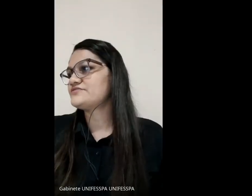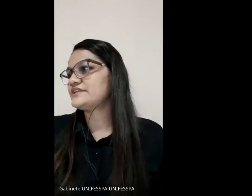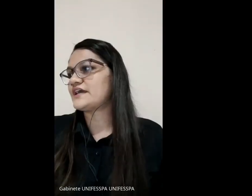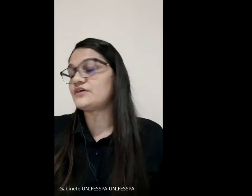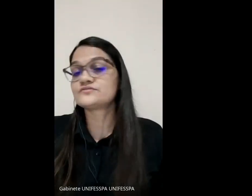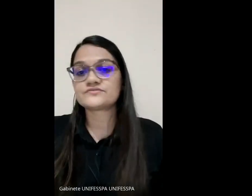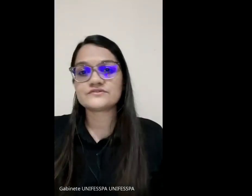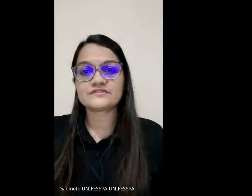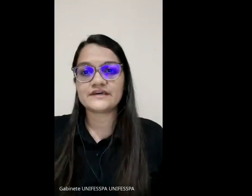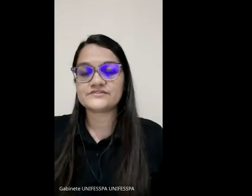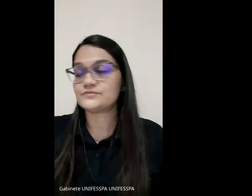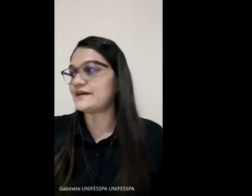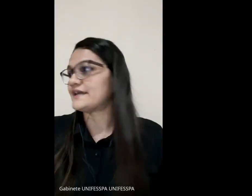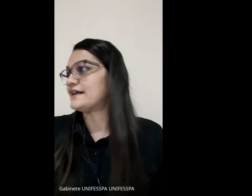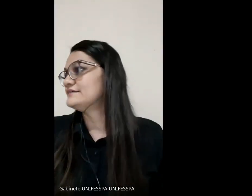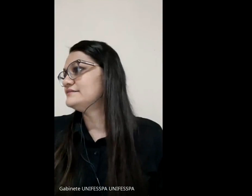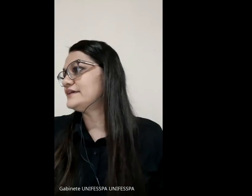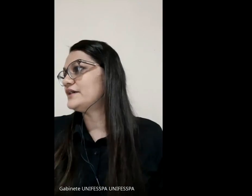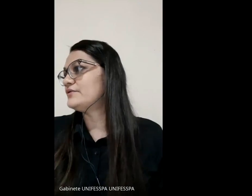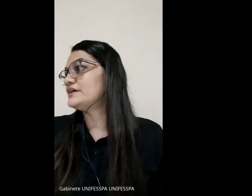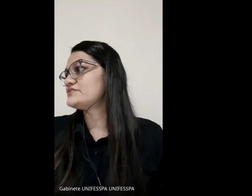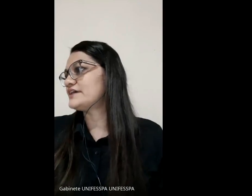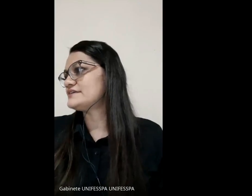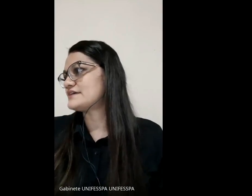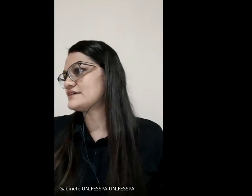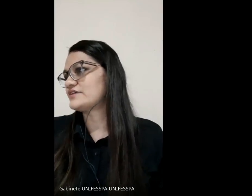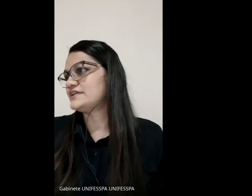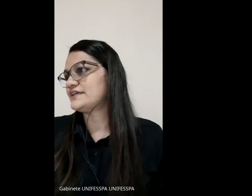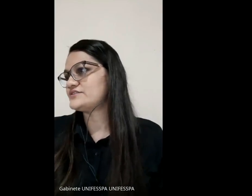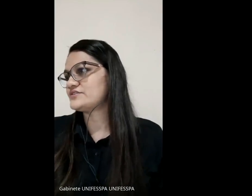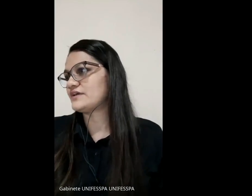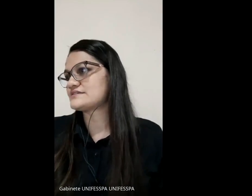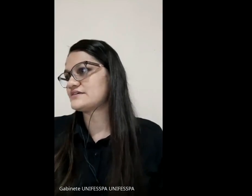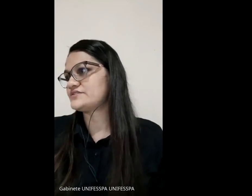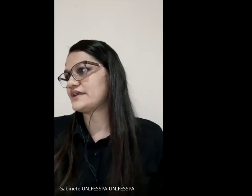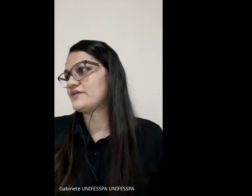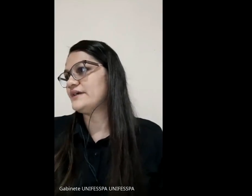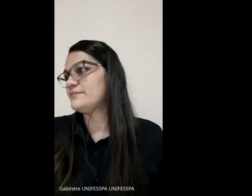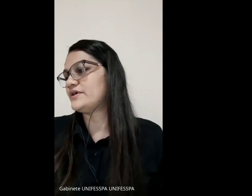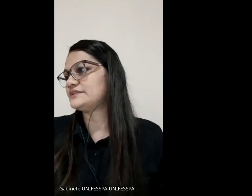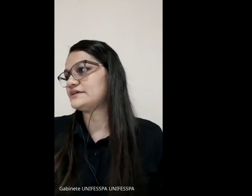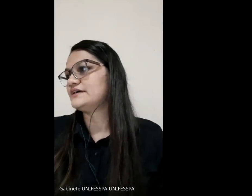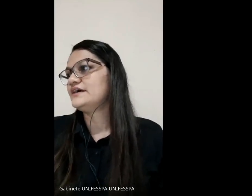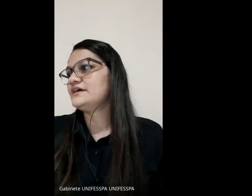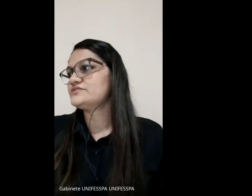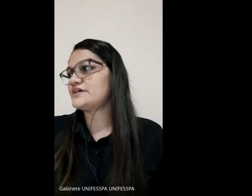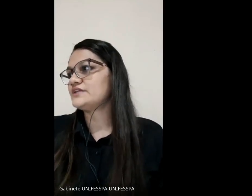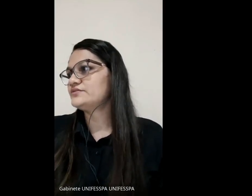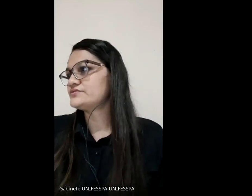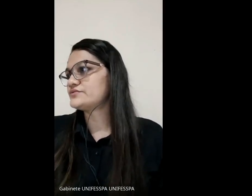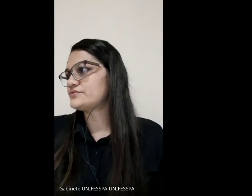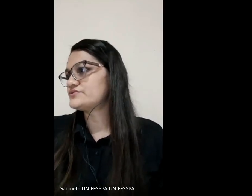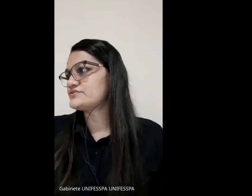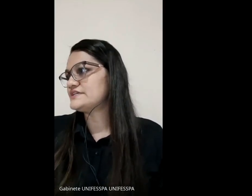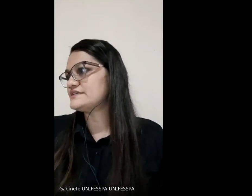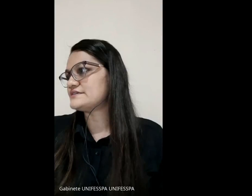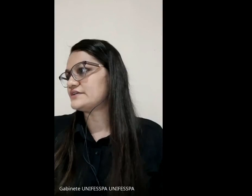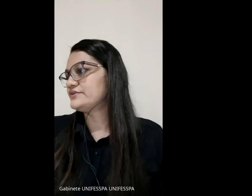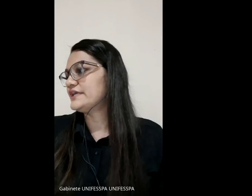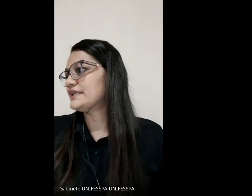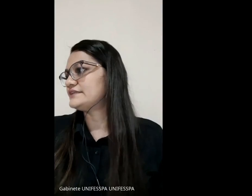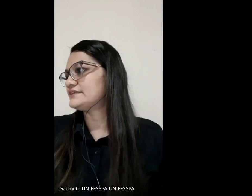A Universidade Federal do Sul e Sudeste do Pará tem a honra de realizar a solenidade de colação de grau remota de alunos do curso